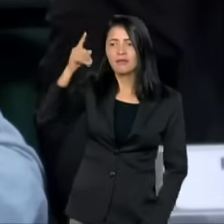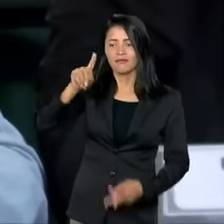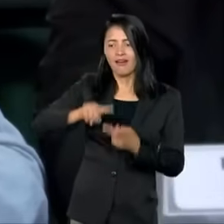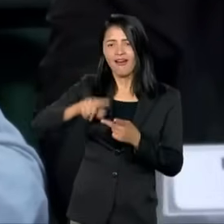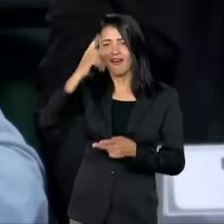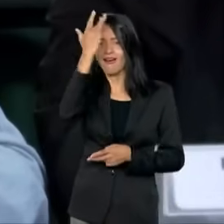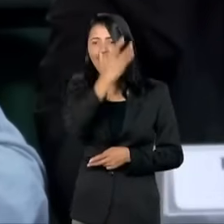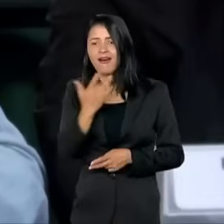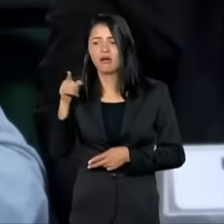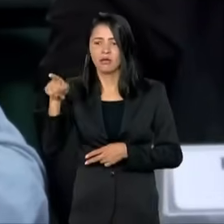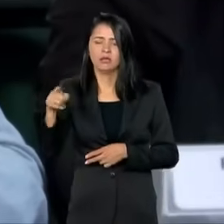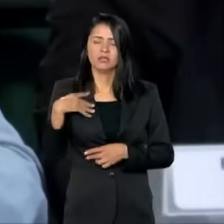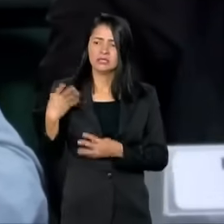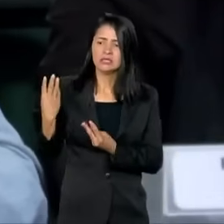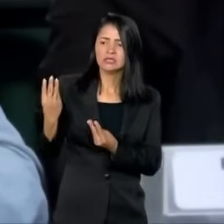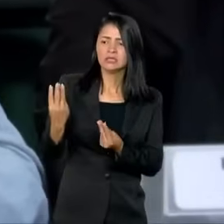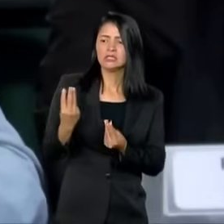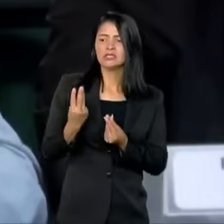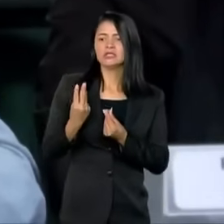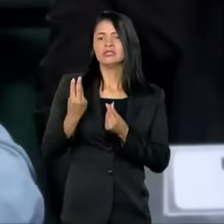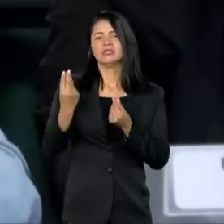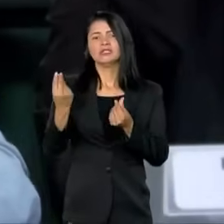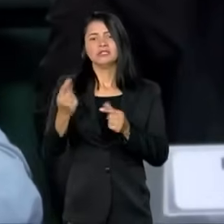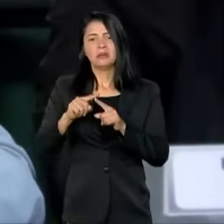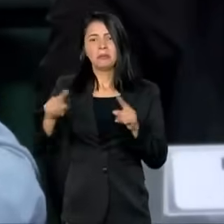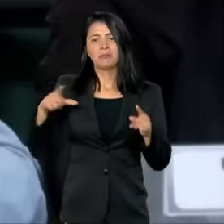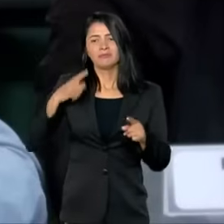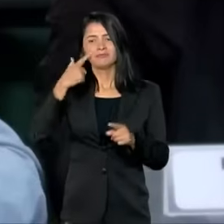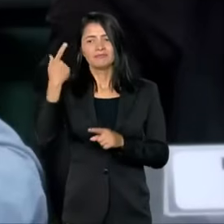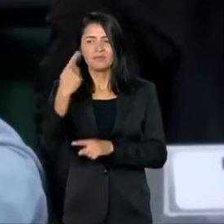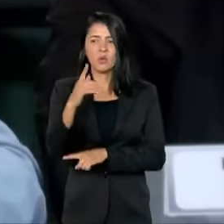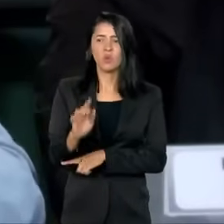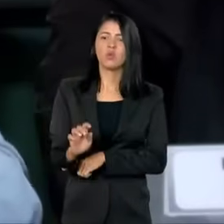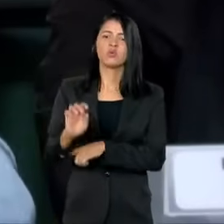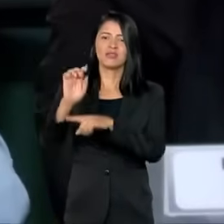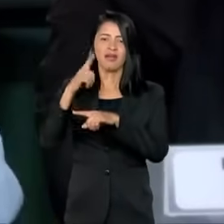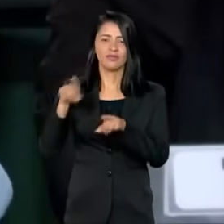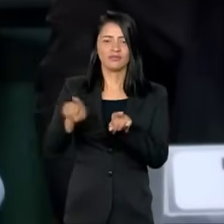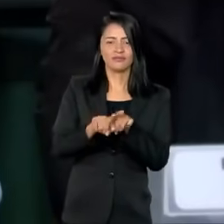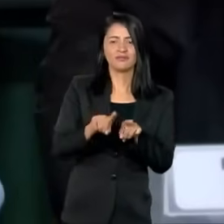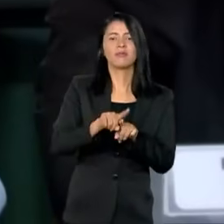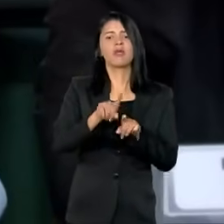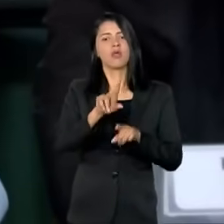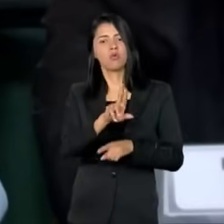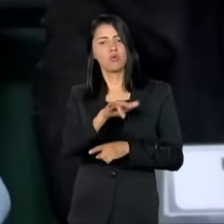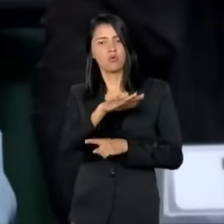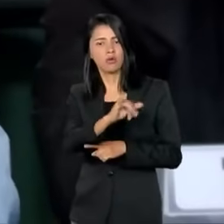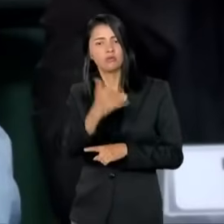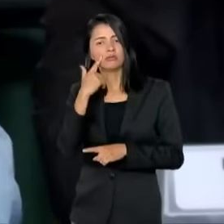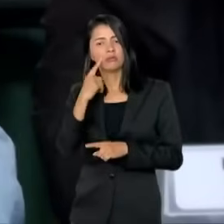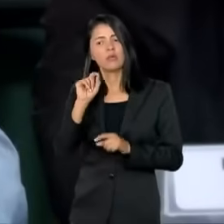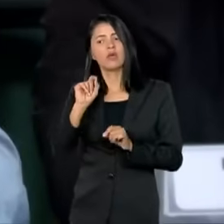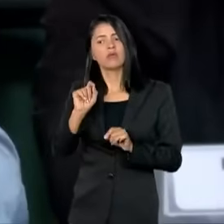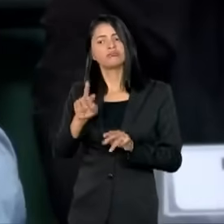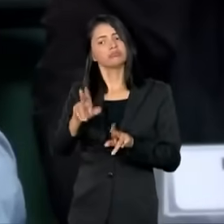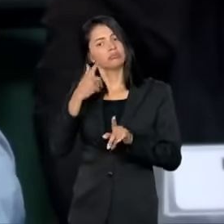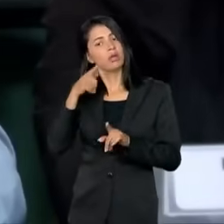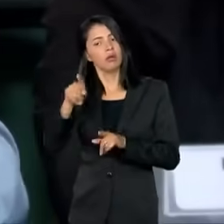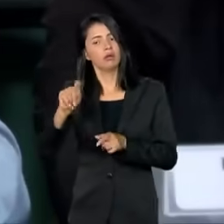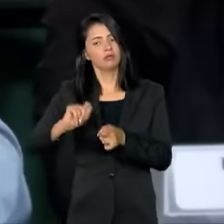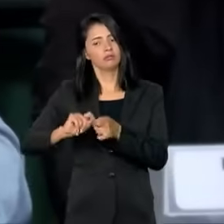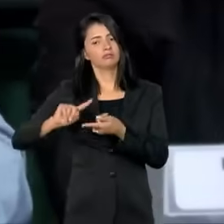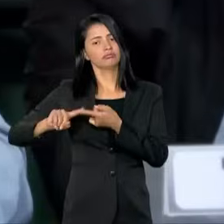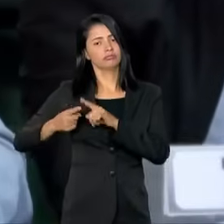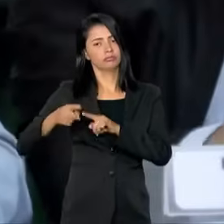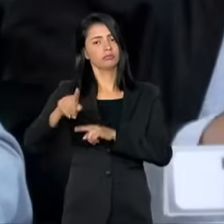muito sensível pelas causas das dívidas dos estados com a União, e eu espero que ele faça um negócio, um acordo brevemente com